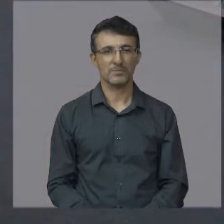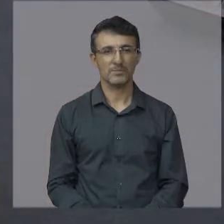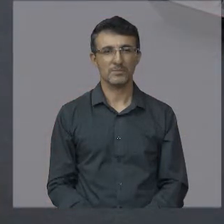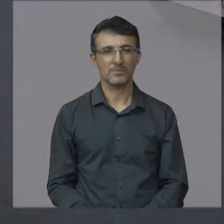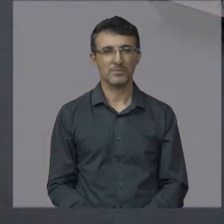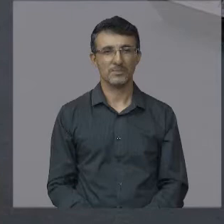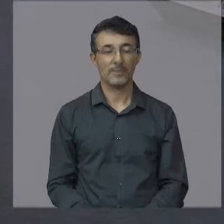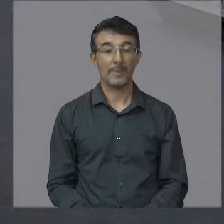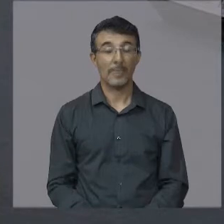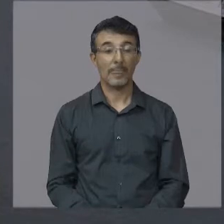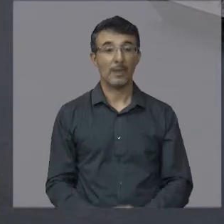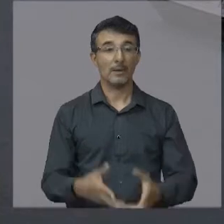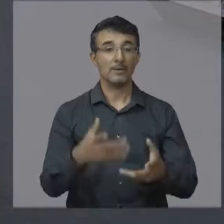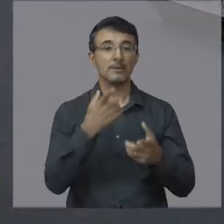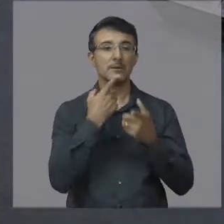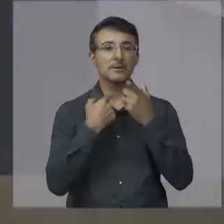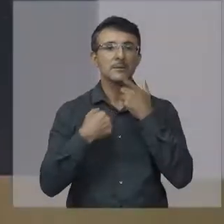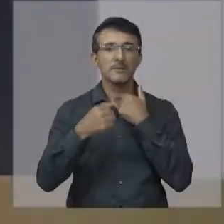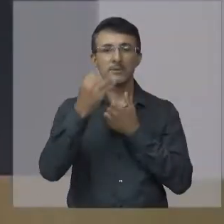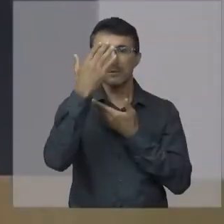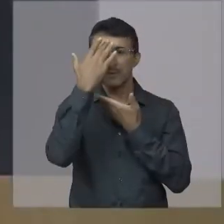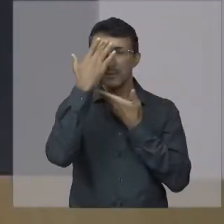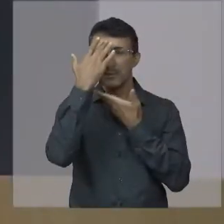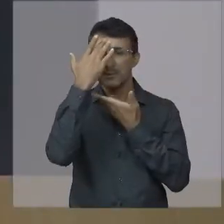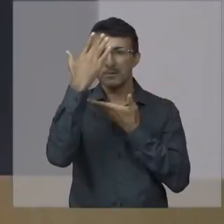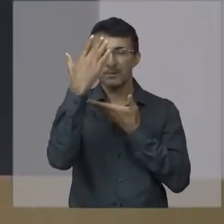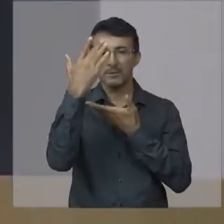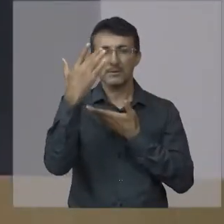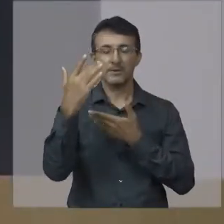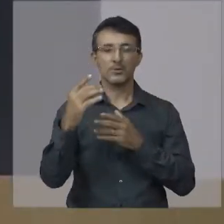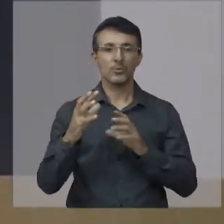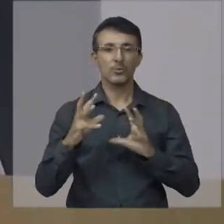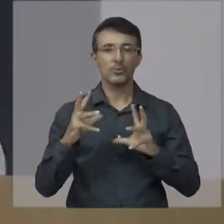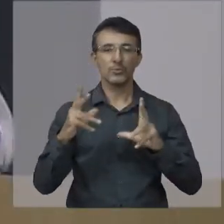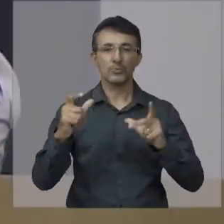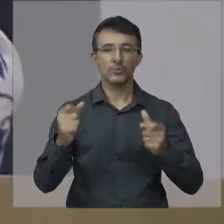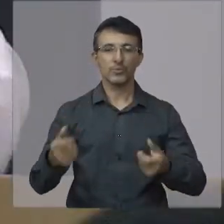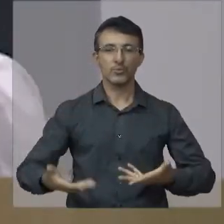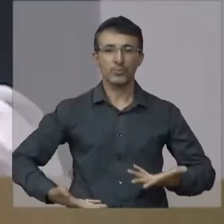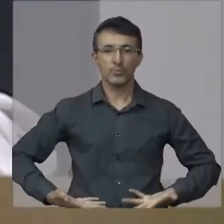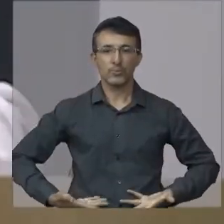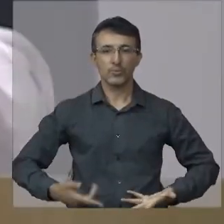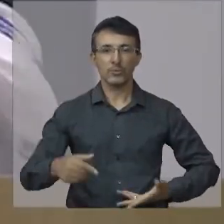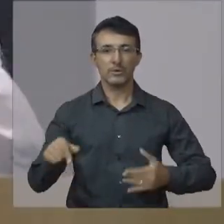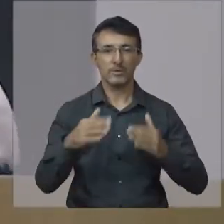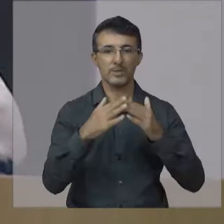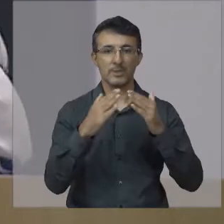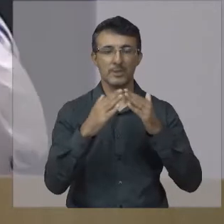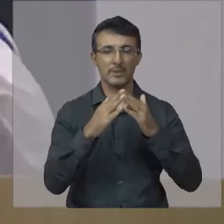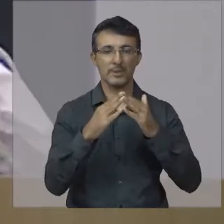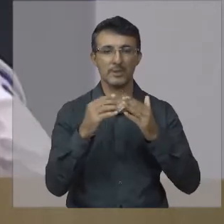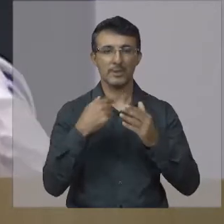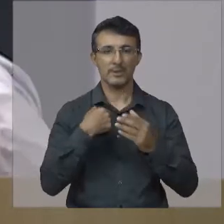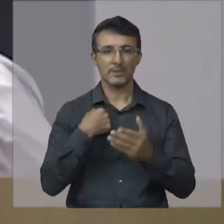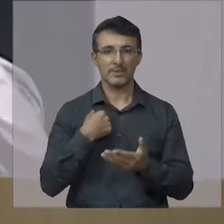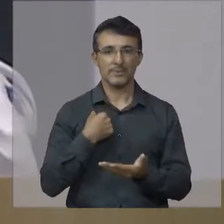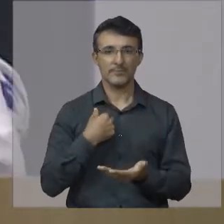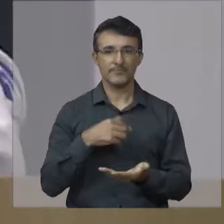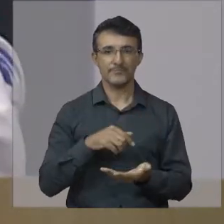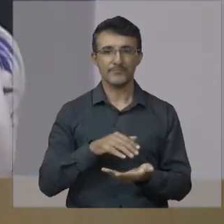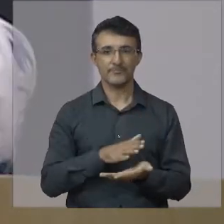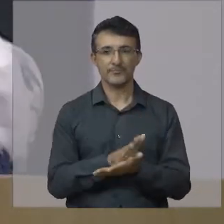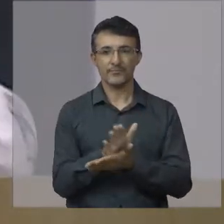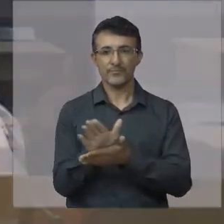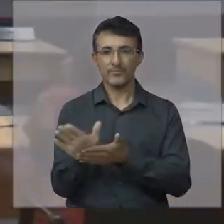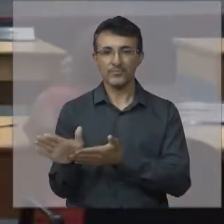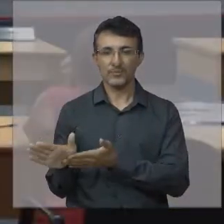Queria agradecer aqui o apoio dos funcionários da casa na condução desses trabalhos. Estou me retirando para dar lugar ao novo